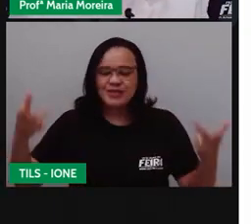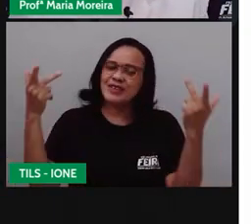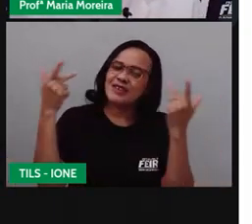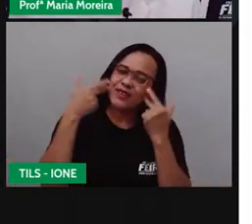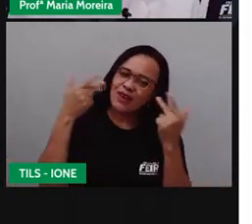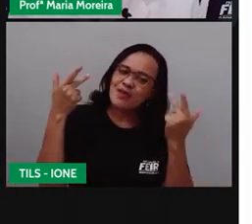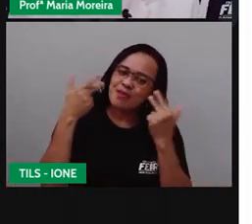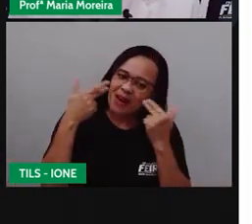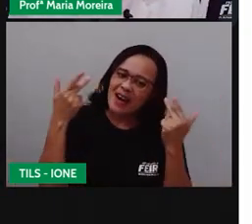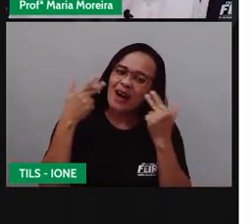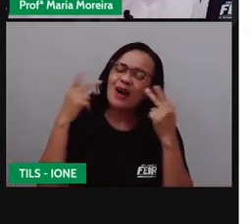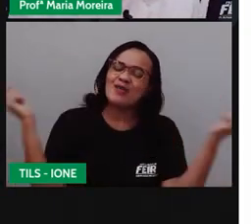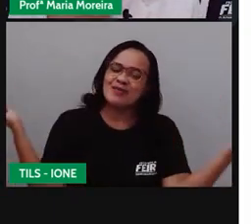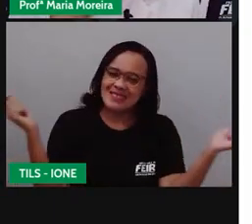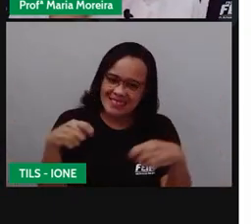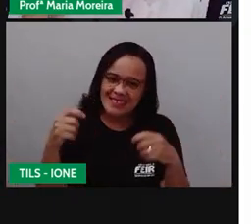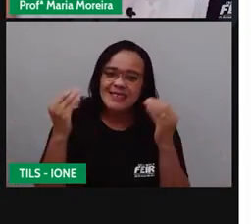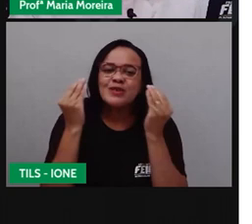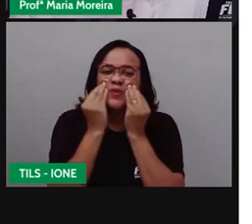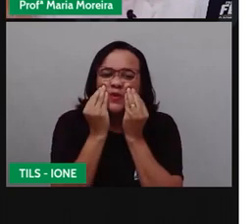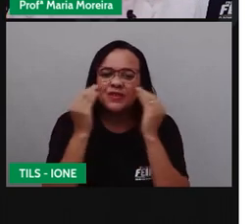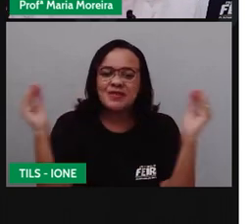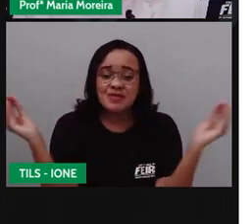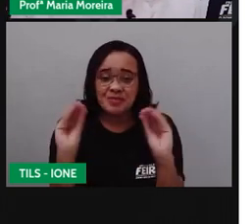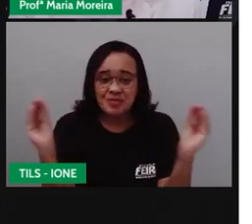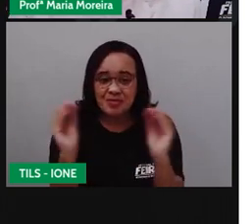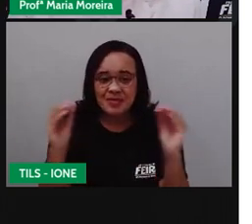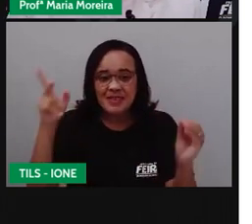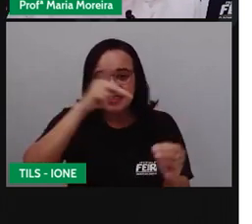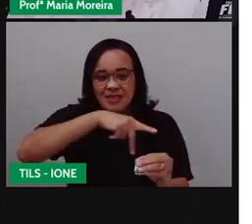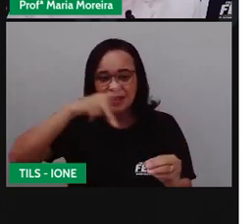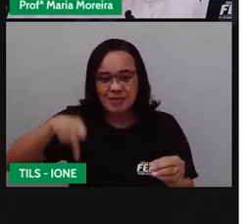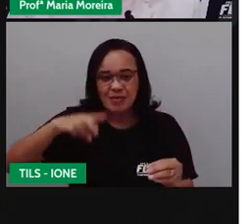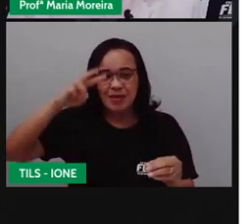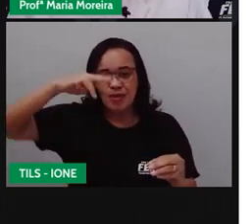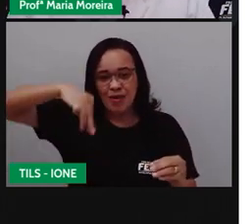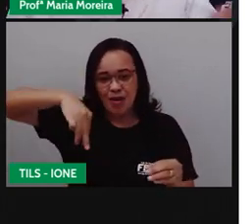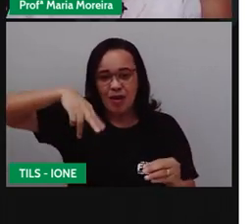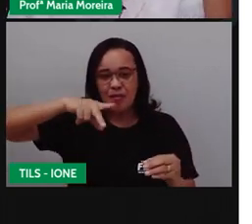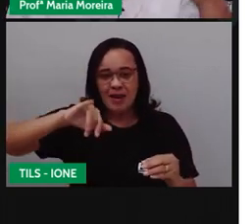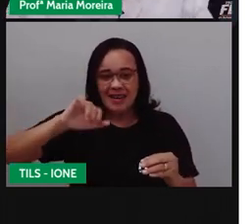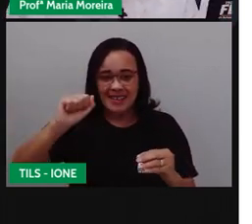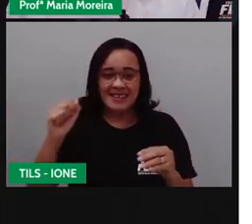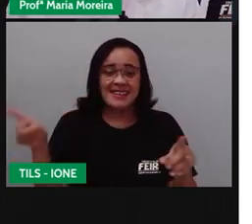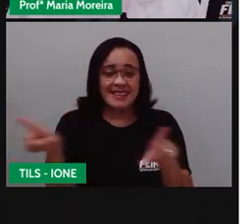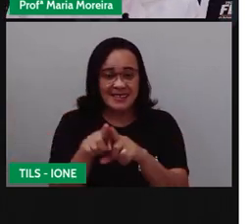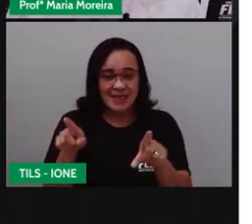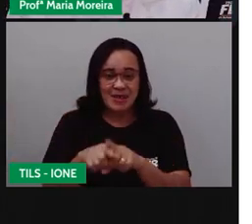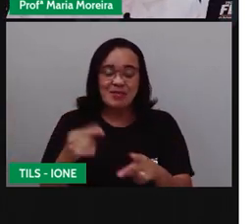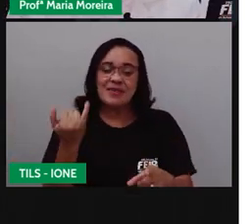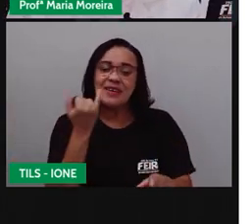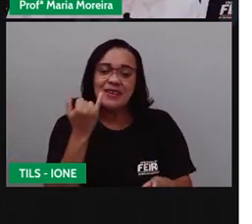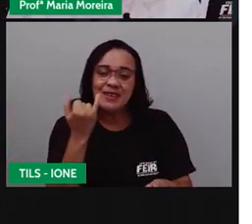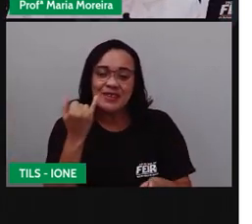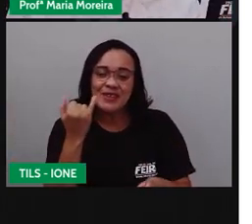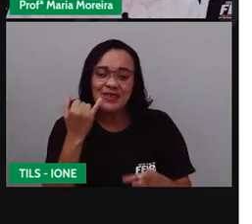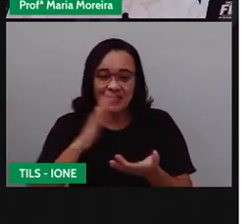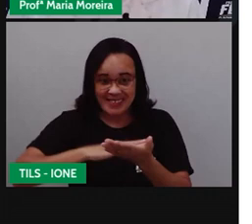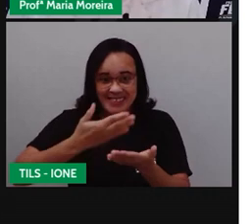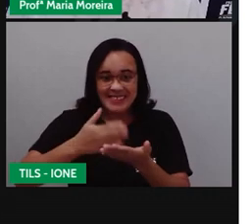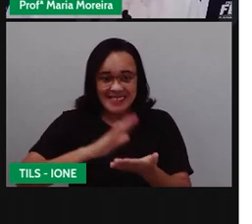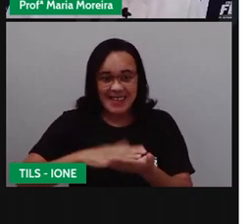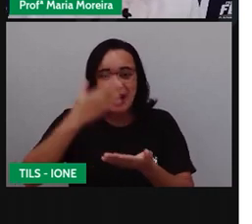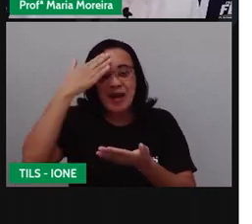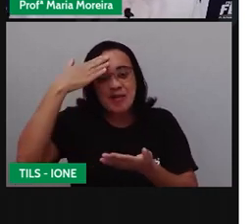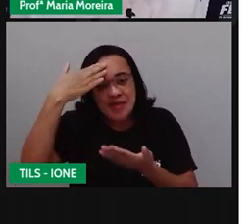nossa normalidade. Um beijo de Promaria, um beijo aí de Ione para vocês. E Ione, mais uma vez, seja bem-vinda aí às nossas aulas,